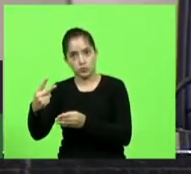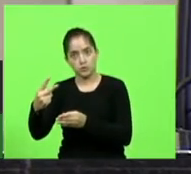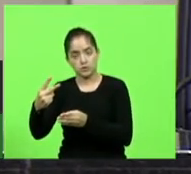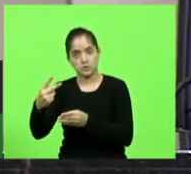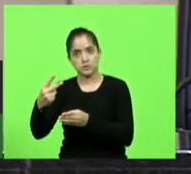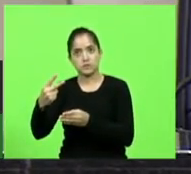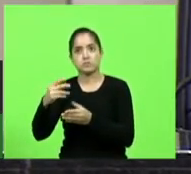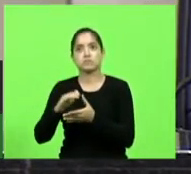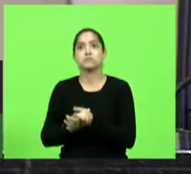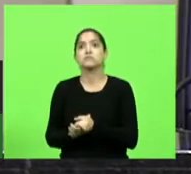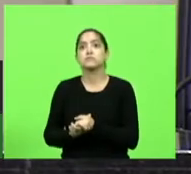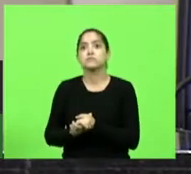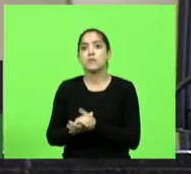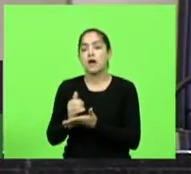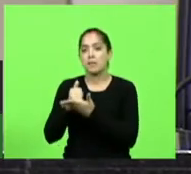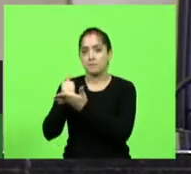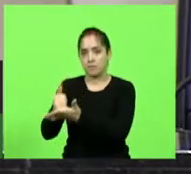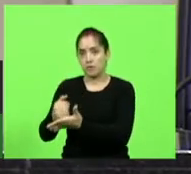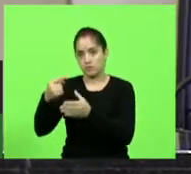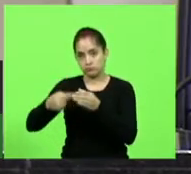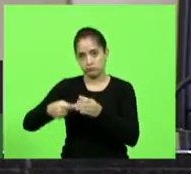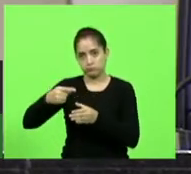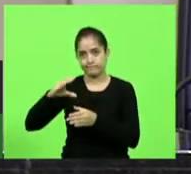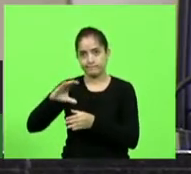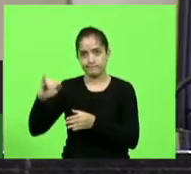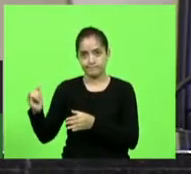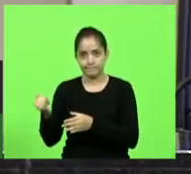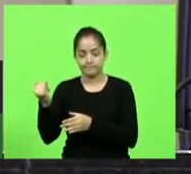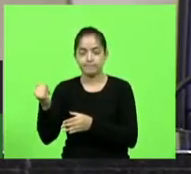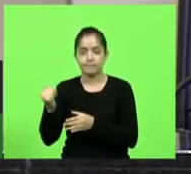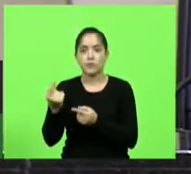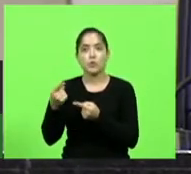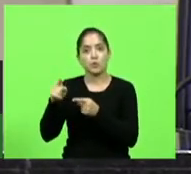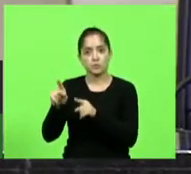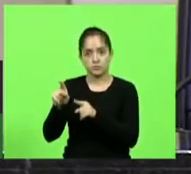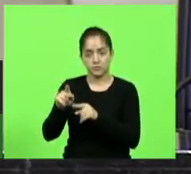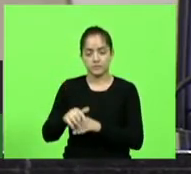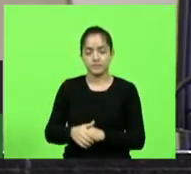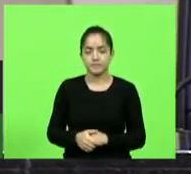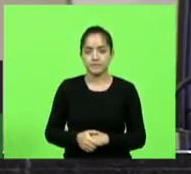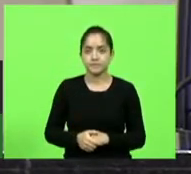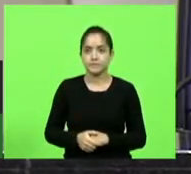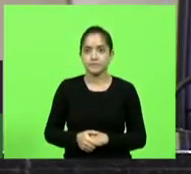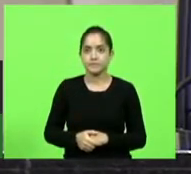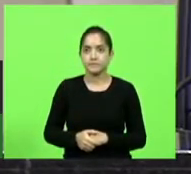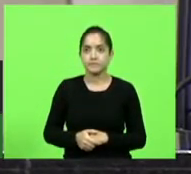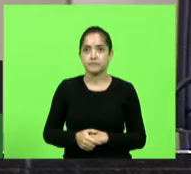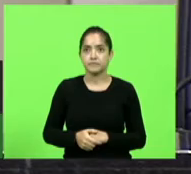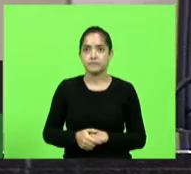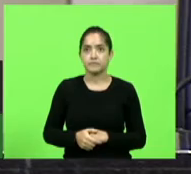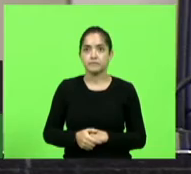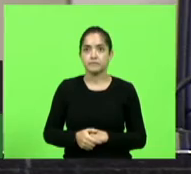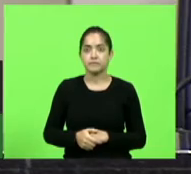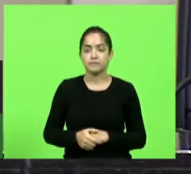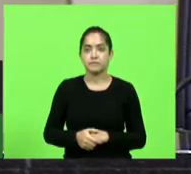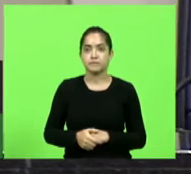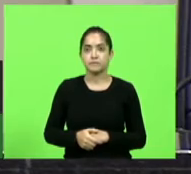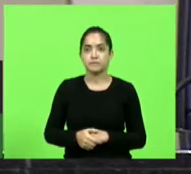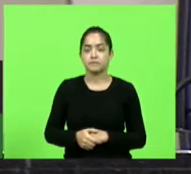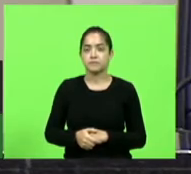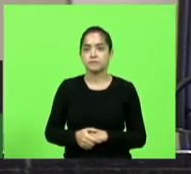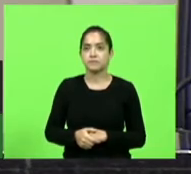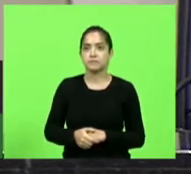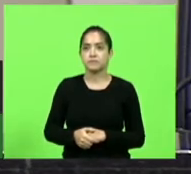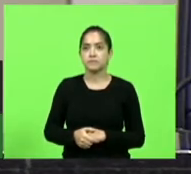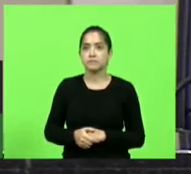de Constituição e Justiça e, consequentemente, contra o requerimento. Encaminho o voto 1. Senhor presidente,